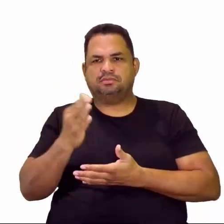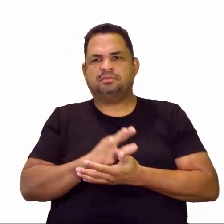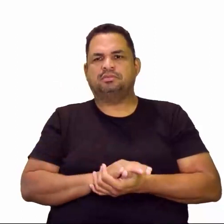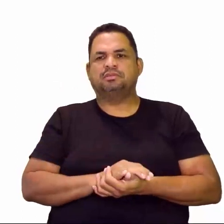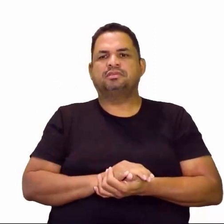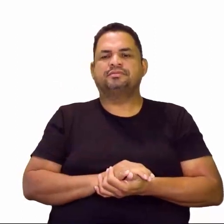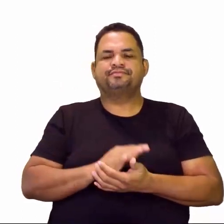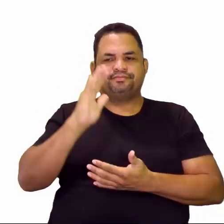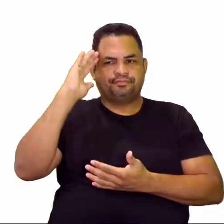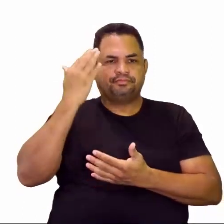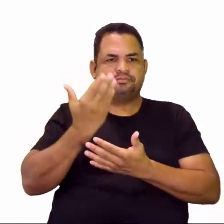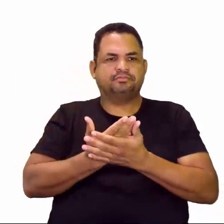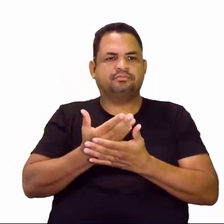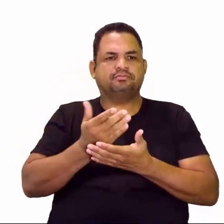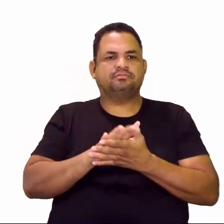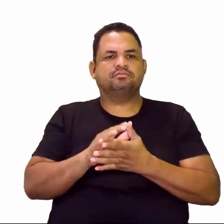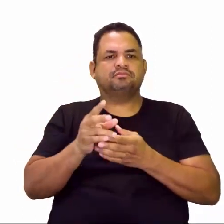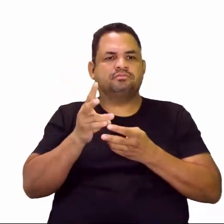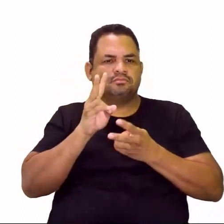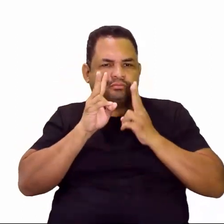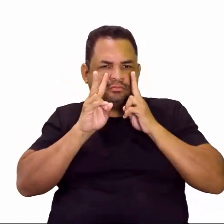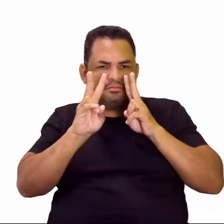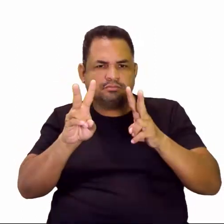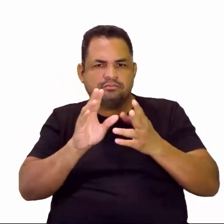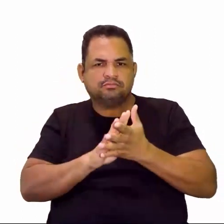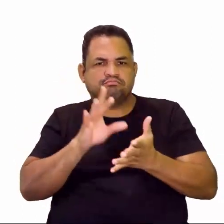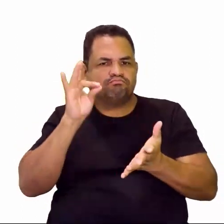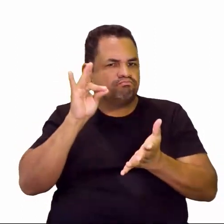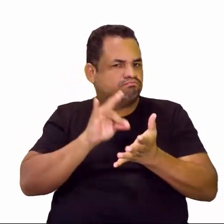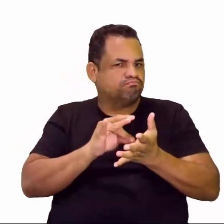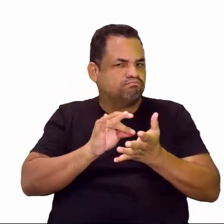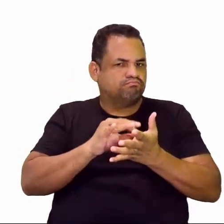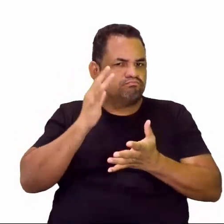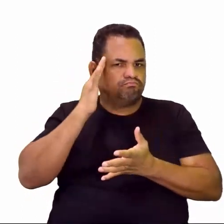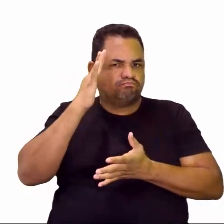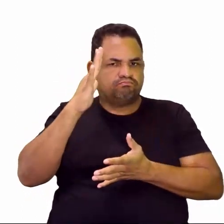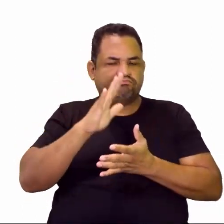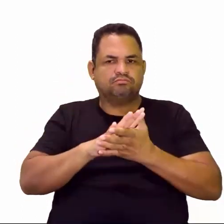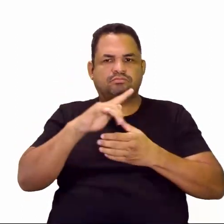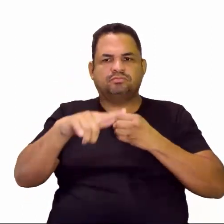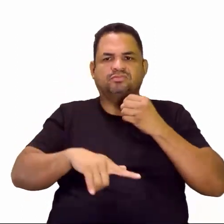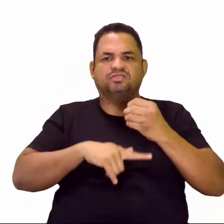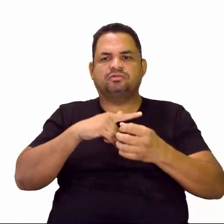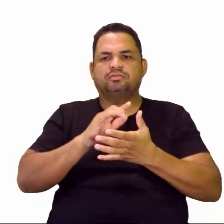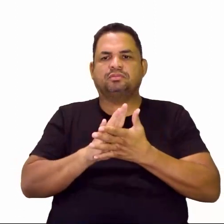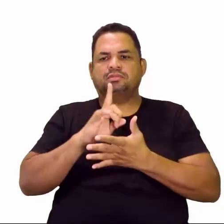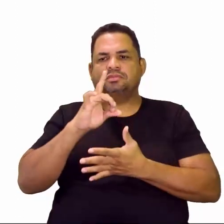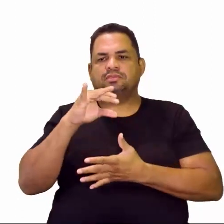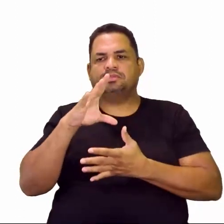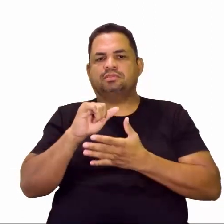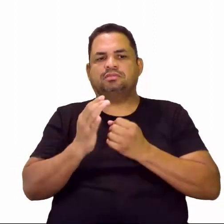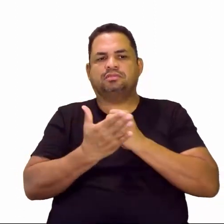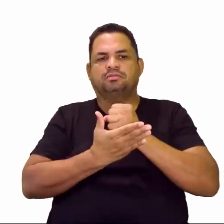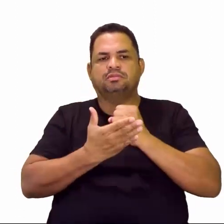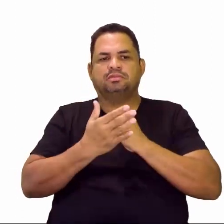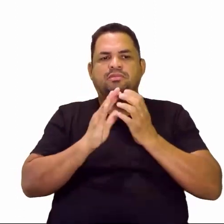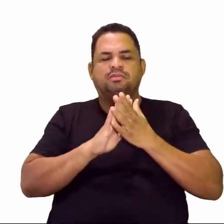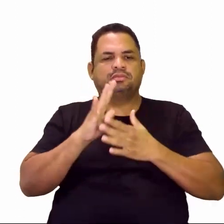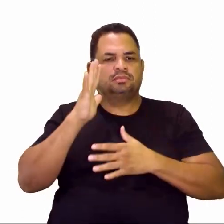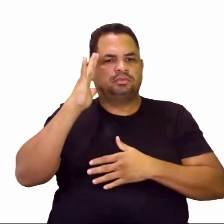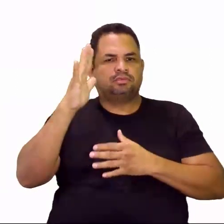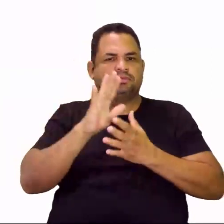1778-1850, ele acreditava que suas observações confirmavam a teoria de Dalton. E, com base nessa